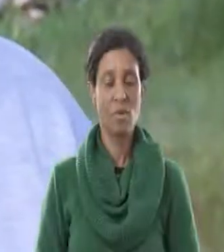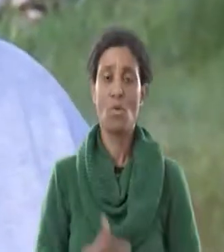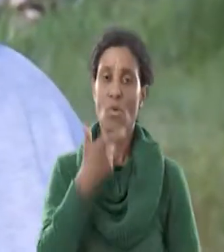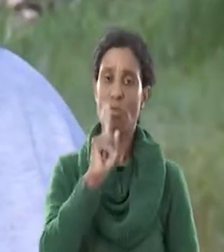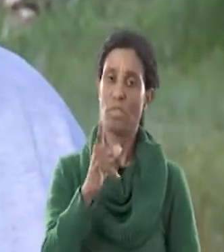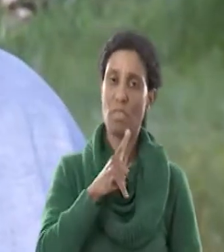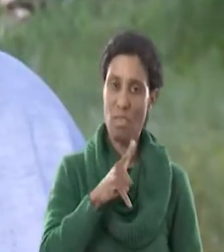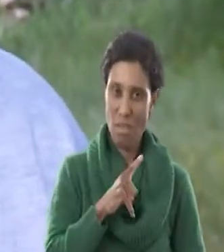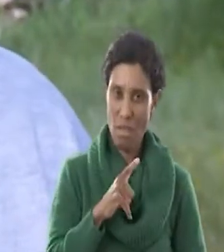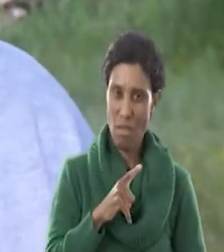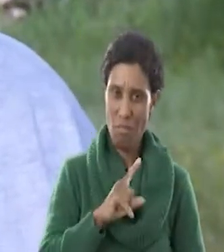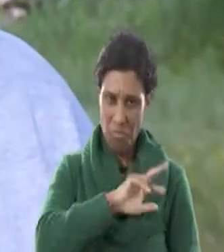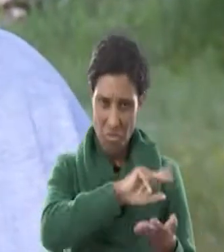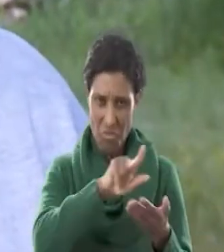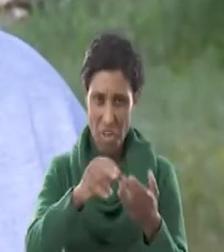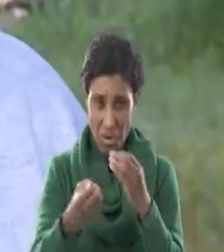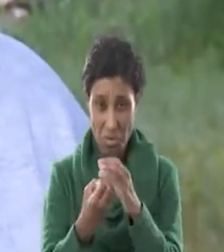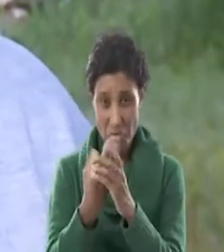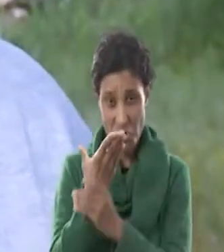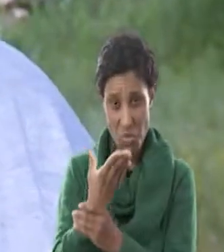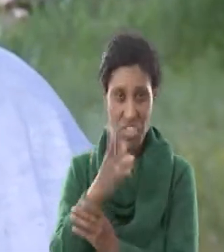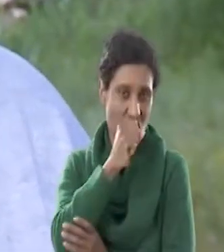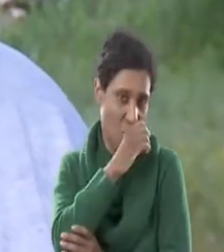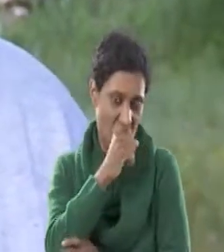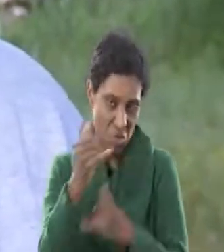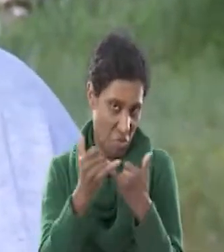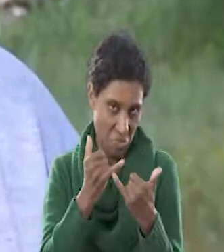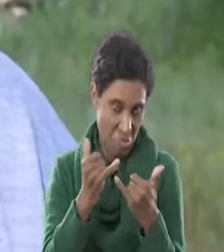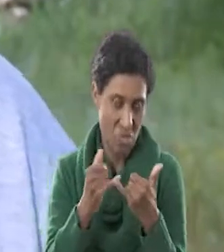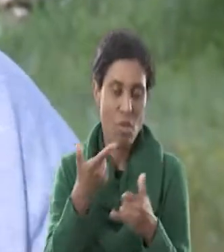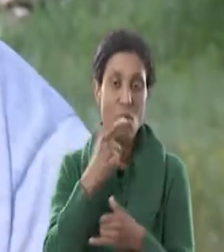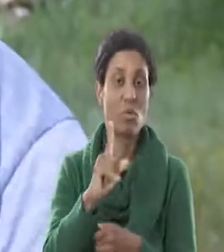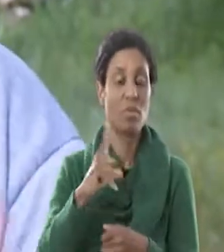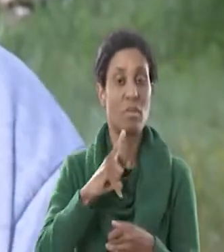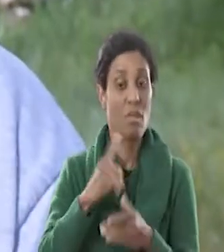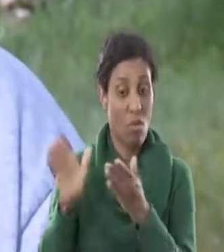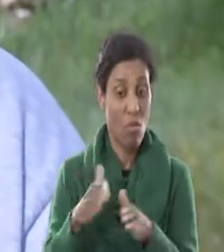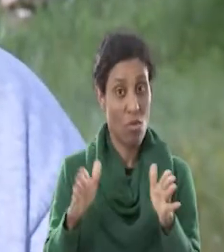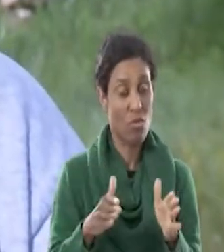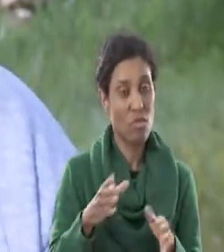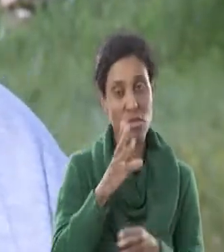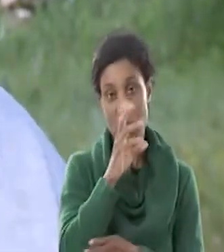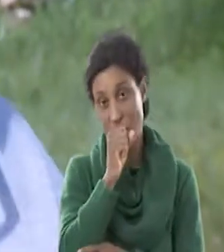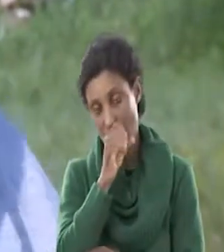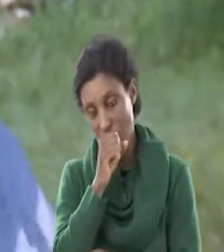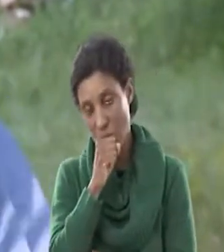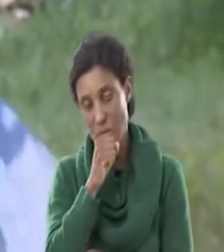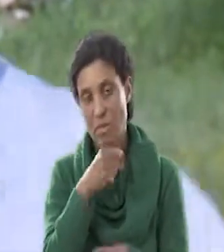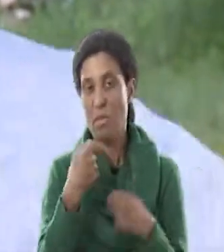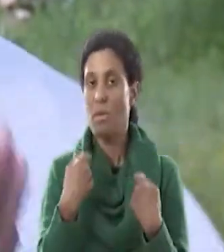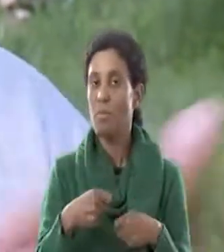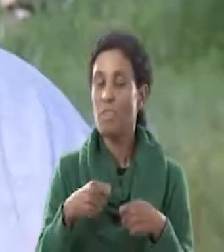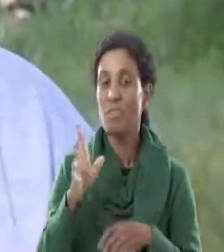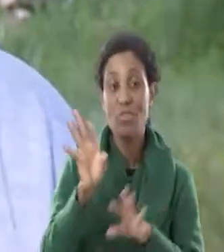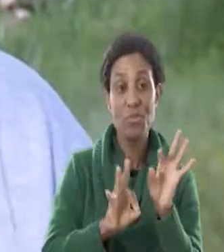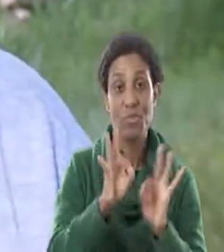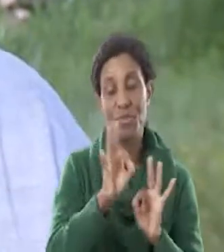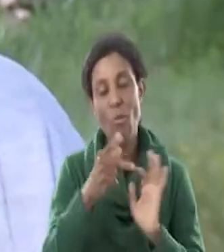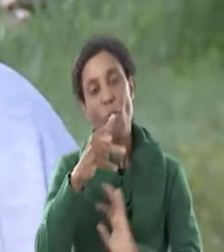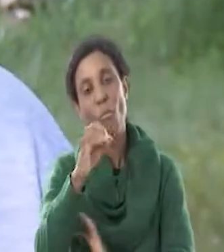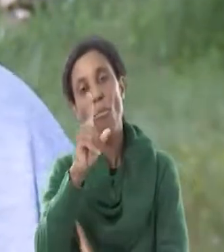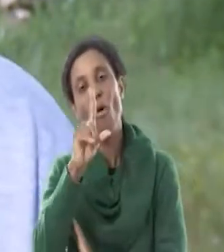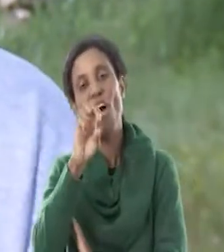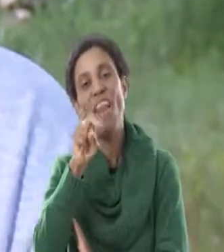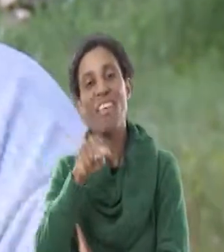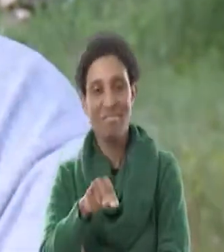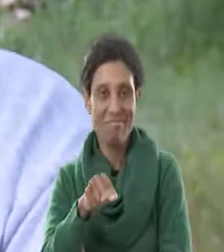Para te ter uma boa floração na tua lavoura lá de laranja, digamos, para te ter uma boa produção de laranja, tem que ser polinizada por